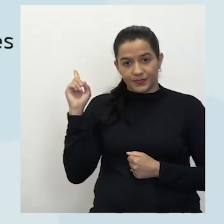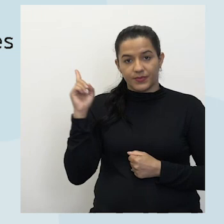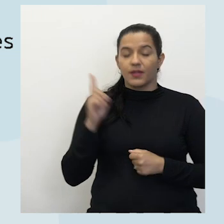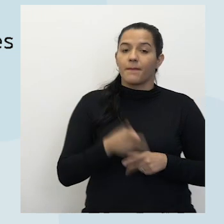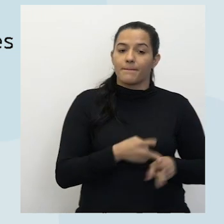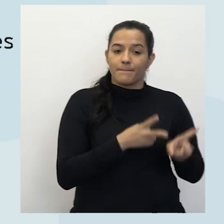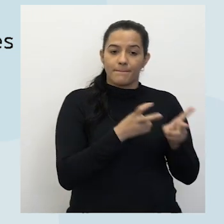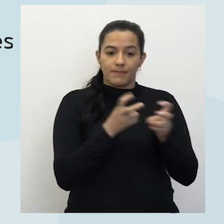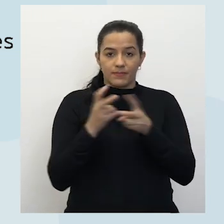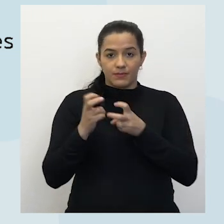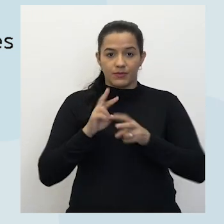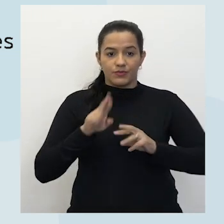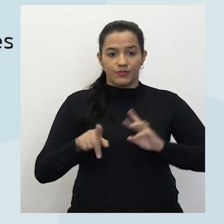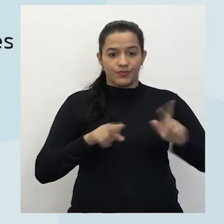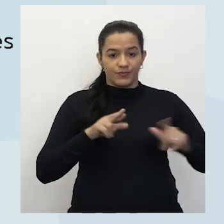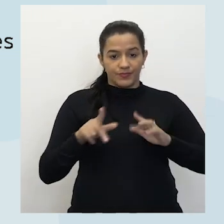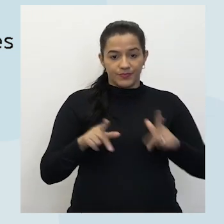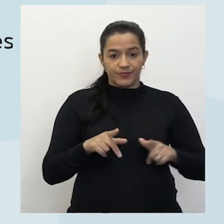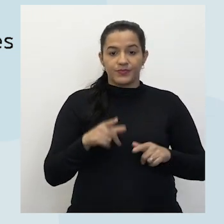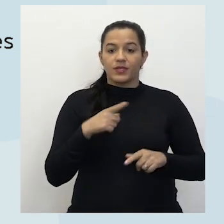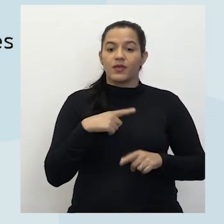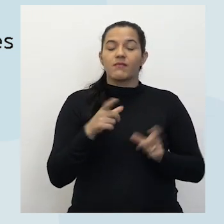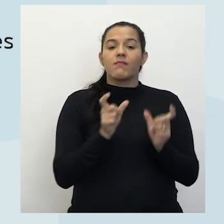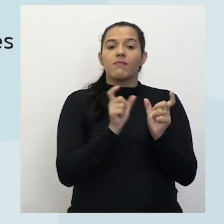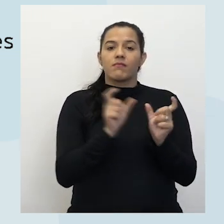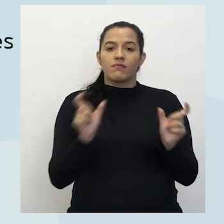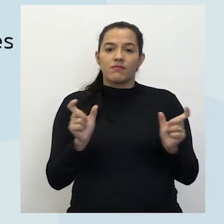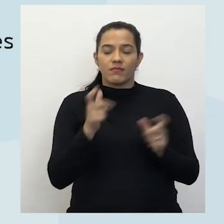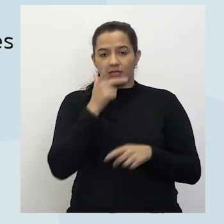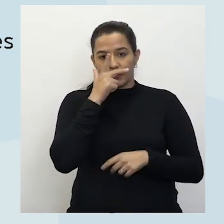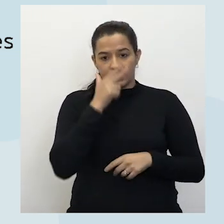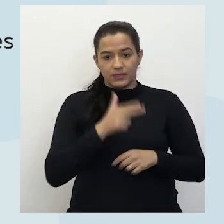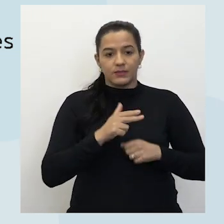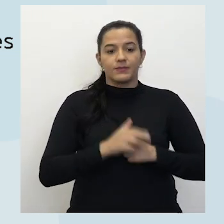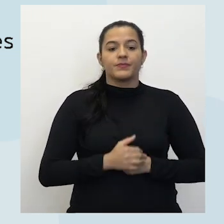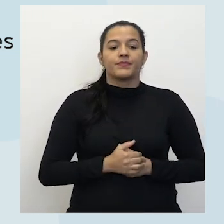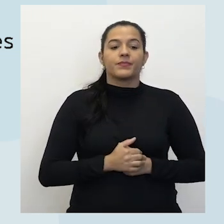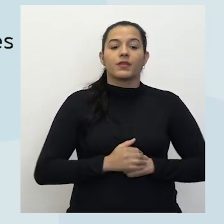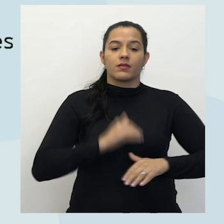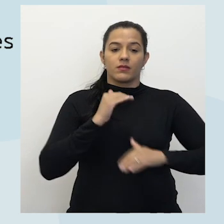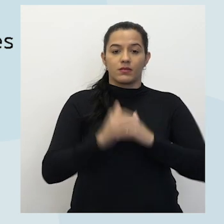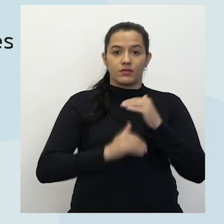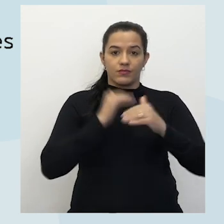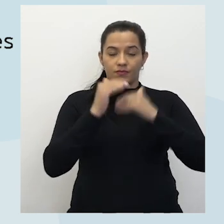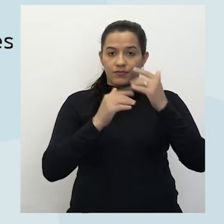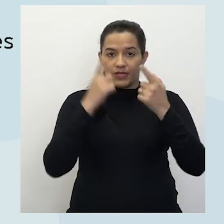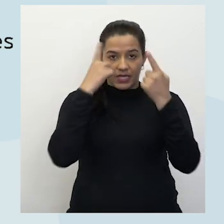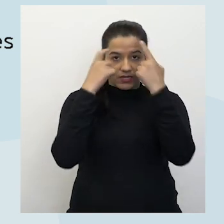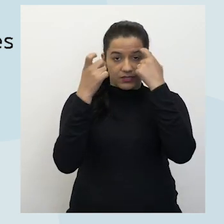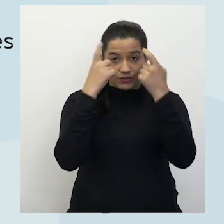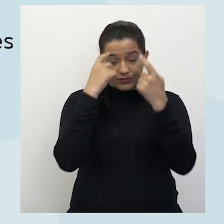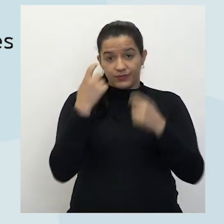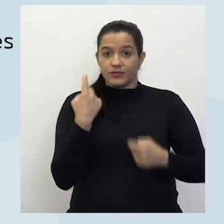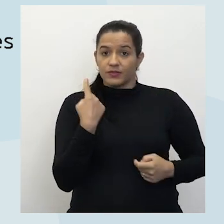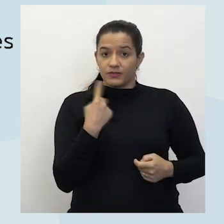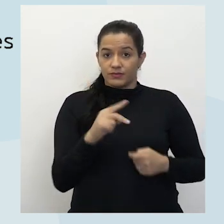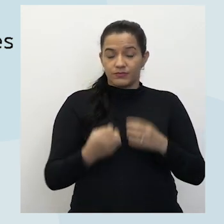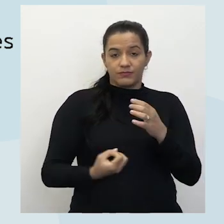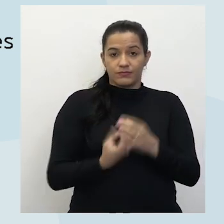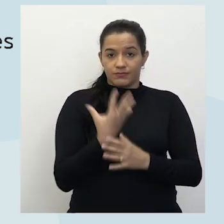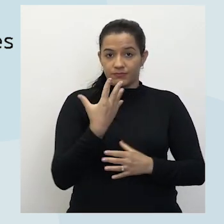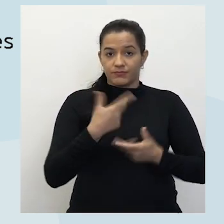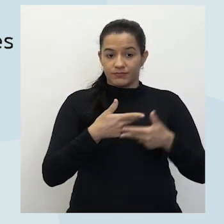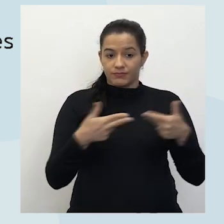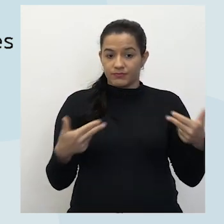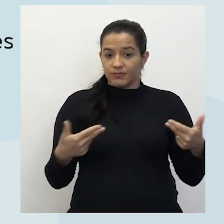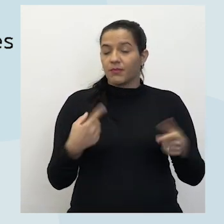e semelhanças entre obra original e versão adaptada. Desenvolver a criatividade para a produção de versões.